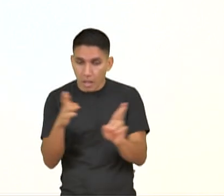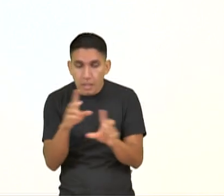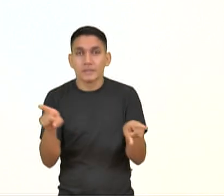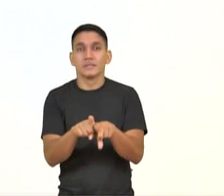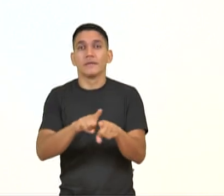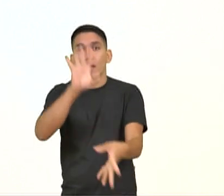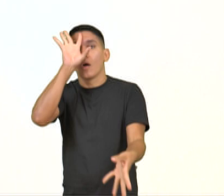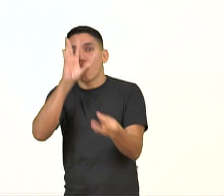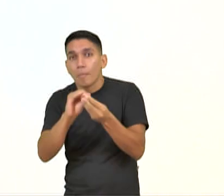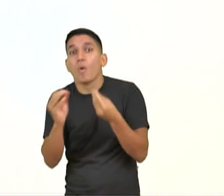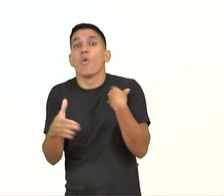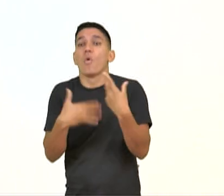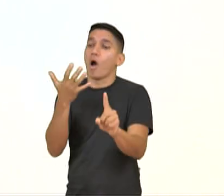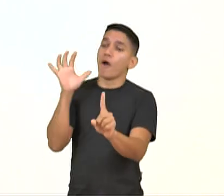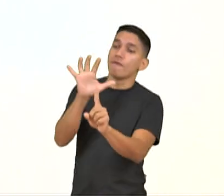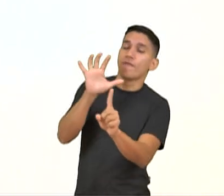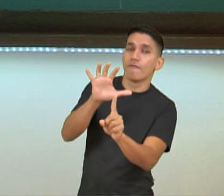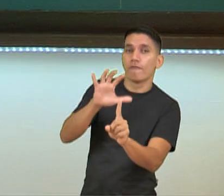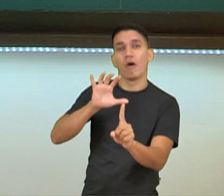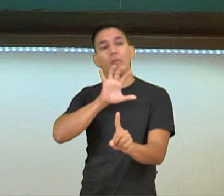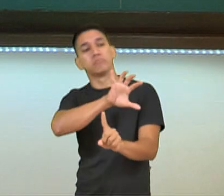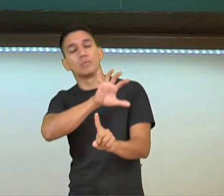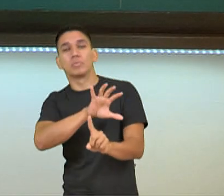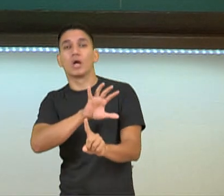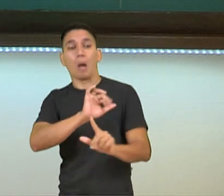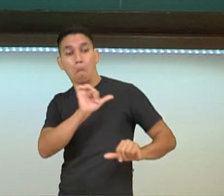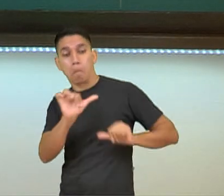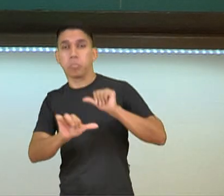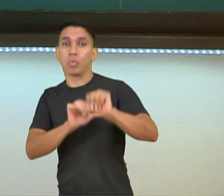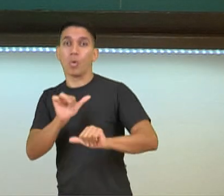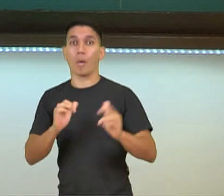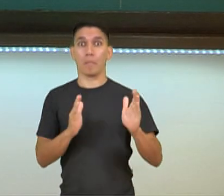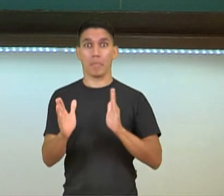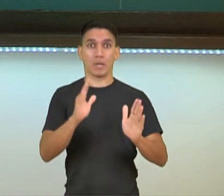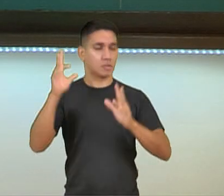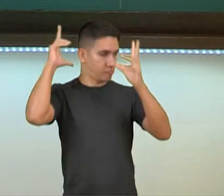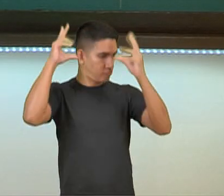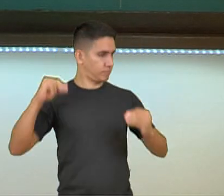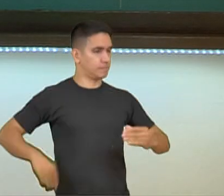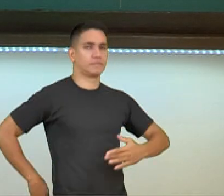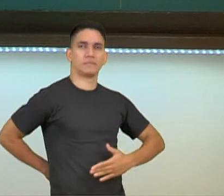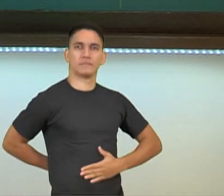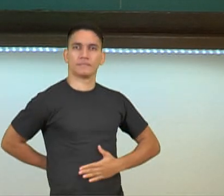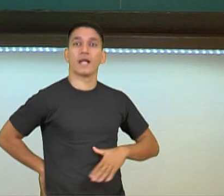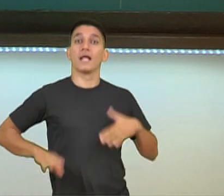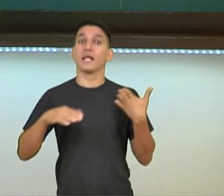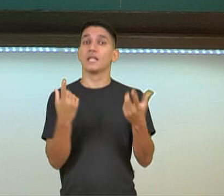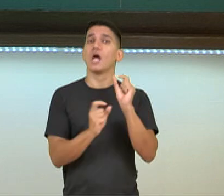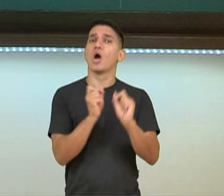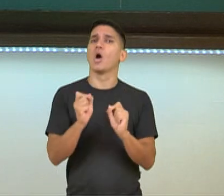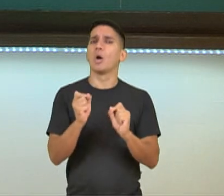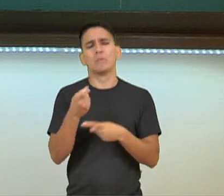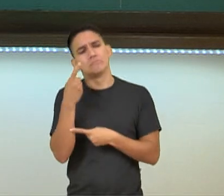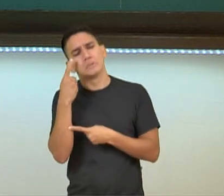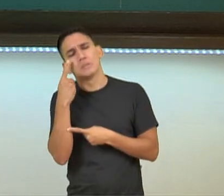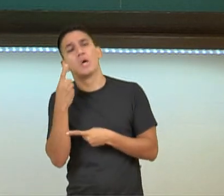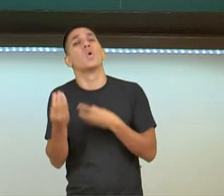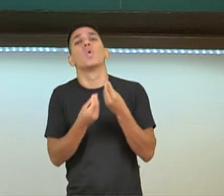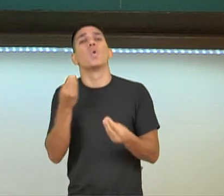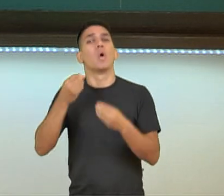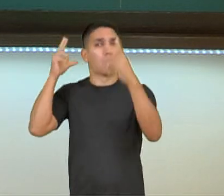as influências e mudanças no período napoleônico. Então, vamos ver como é que